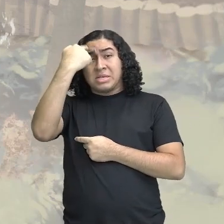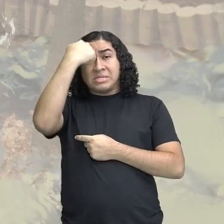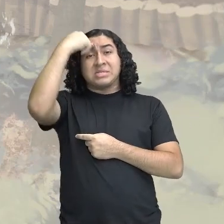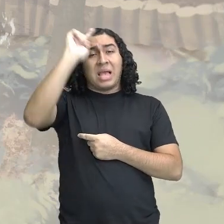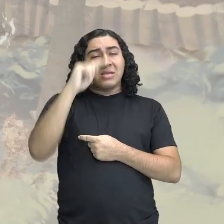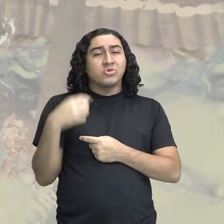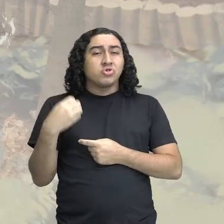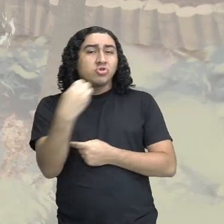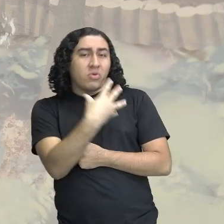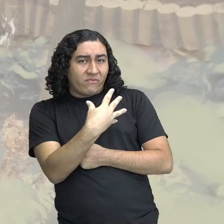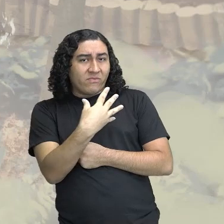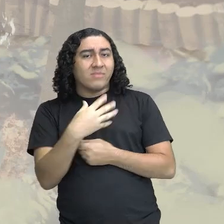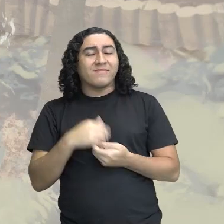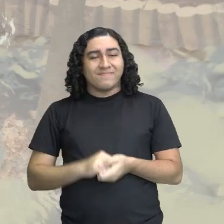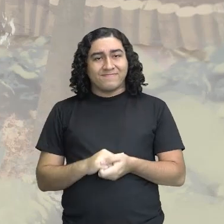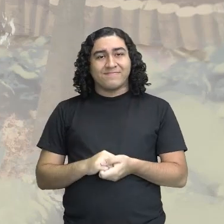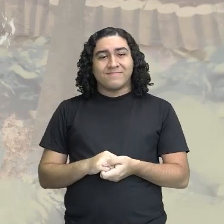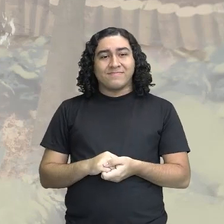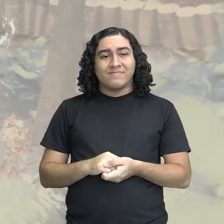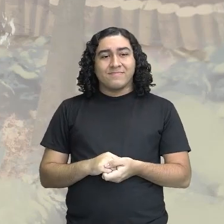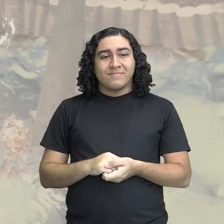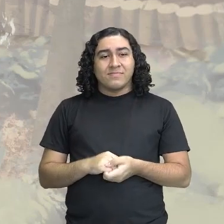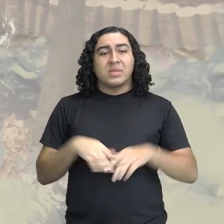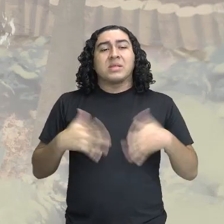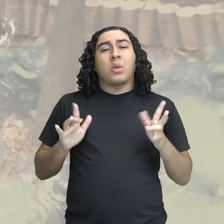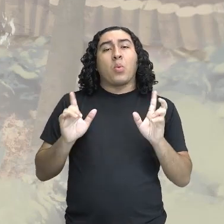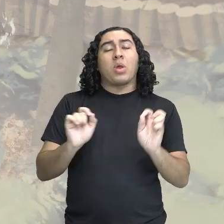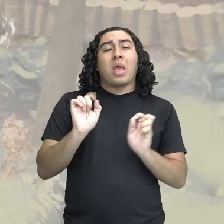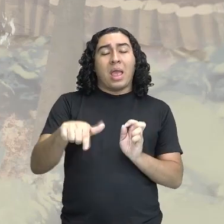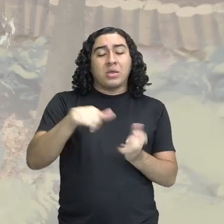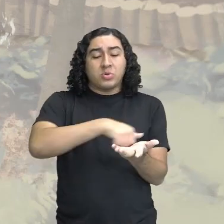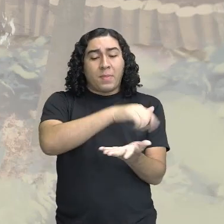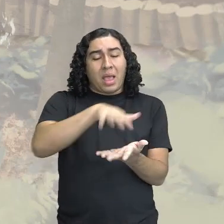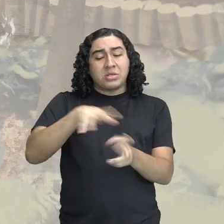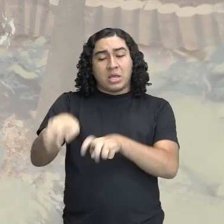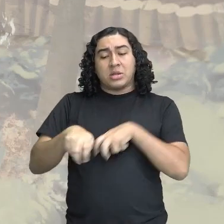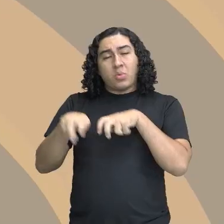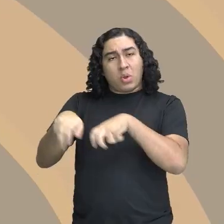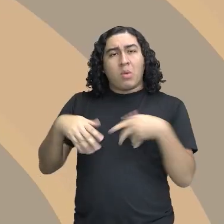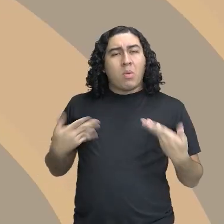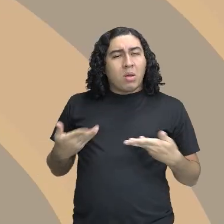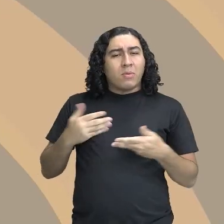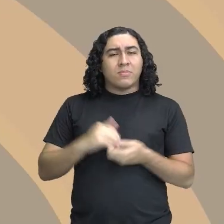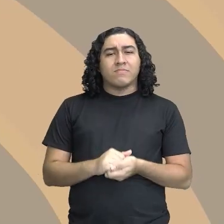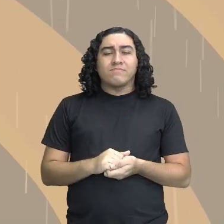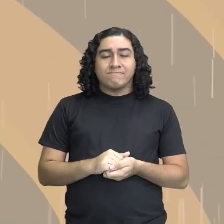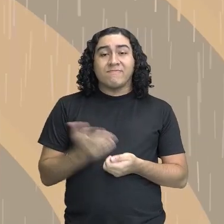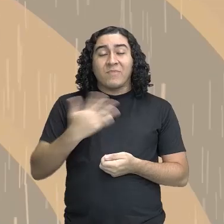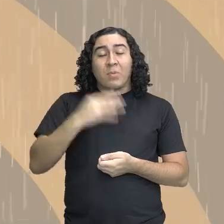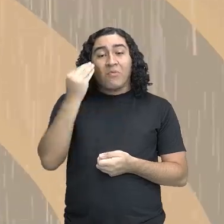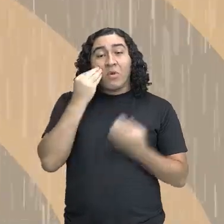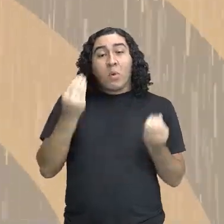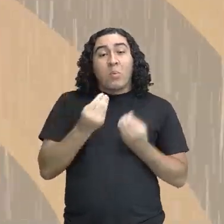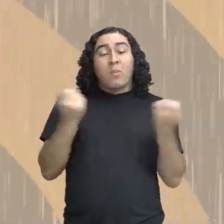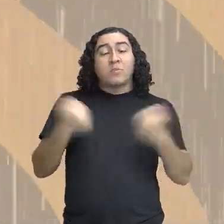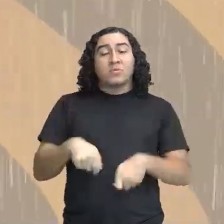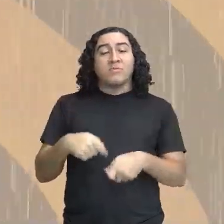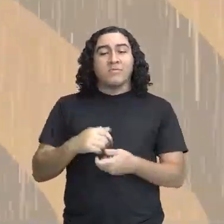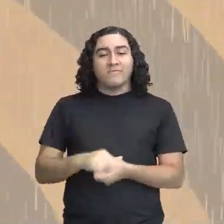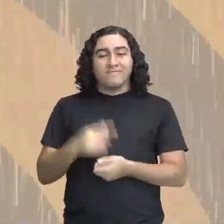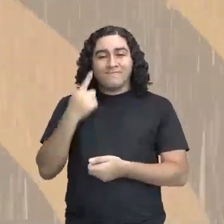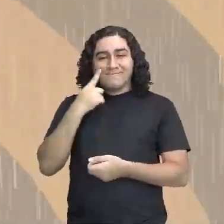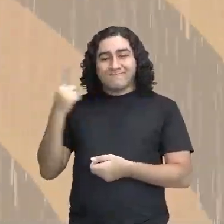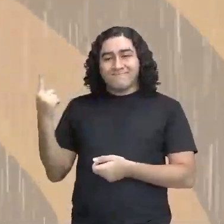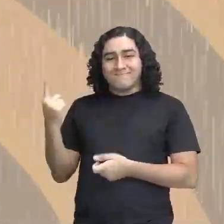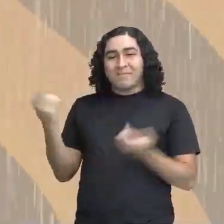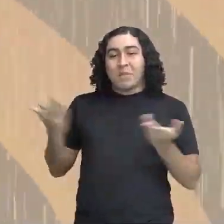criar, de inventar, né? Vamos ver o que seriam, então, esses terraços agrícolas, professor? Vamos lá. Como funcionava isso? A gente